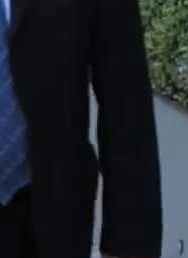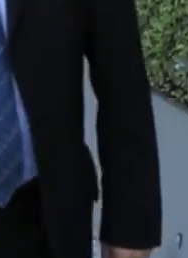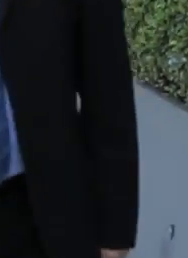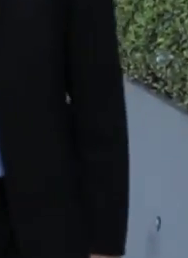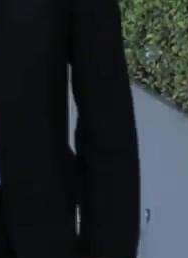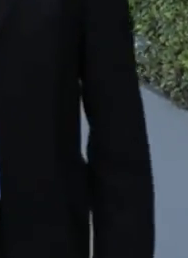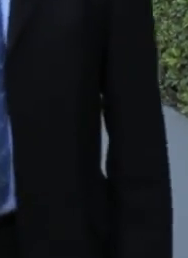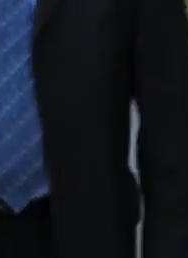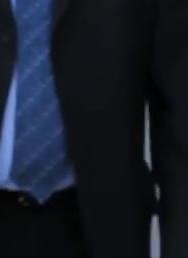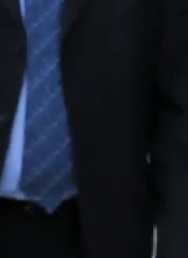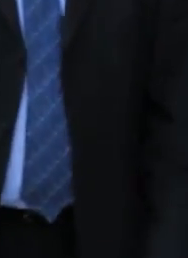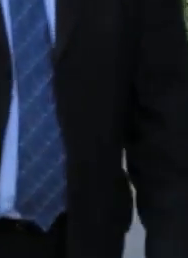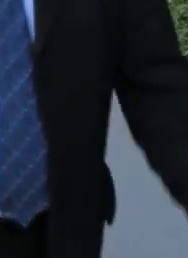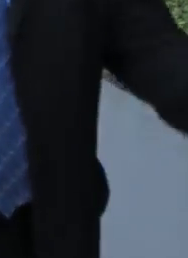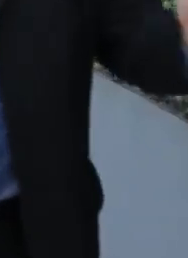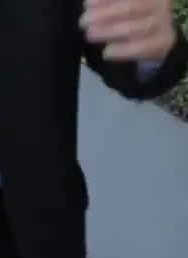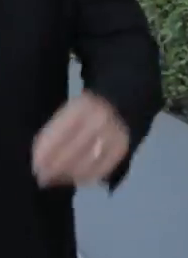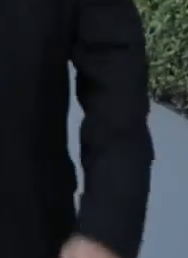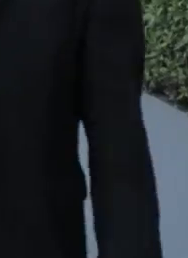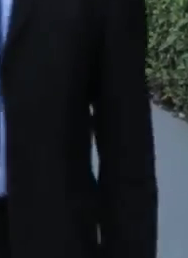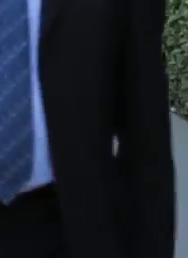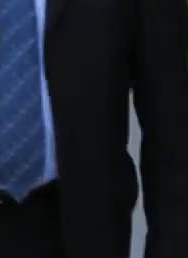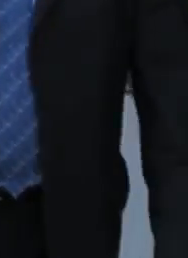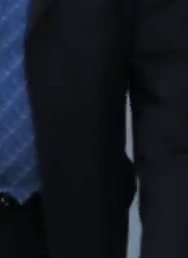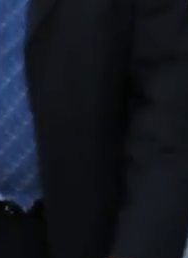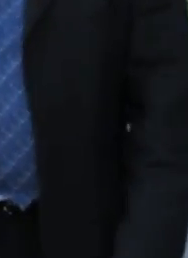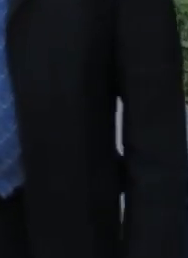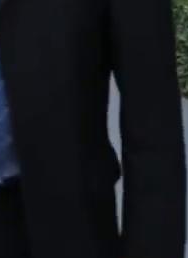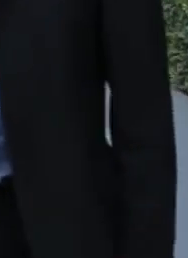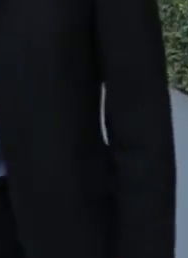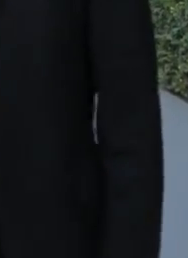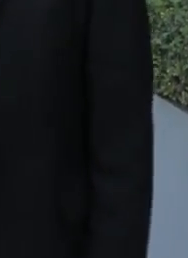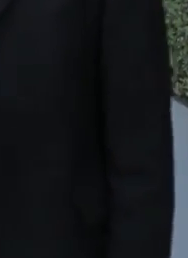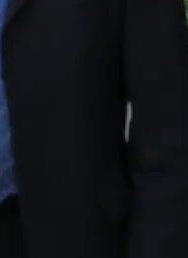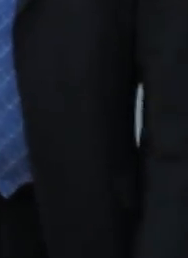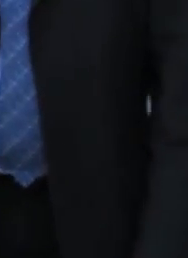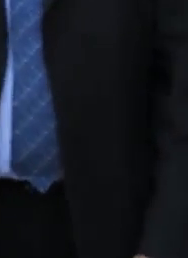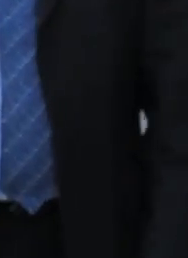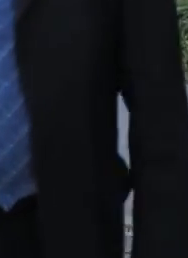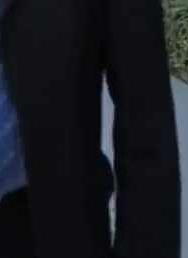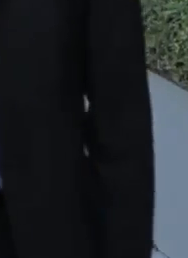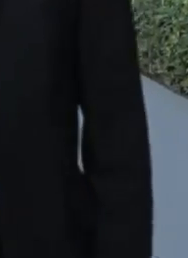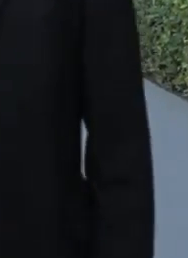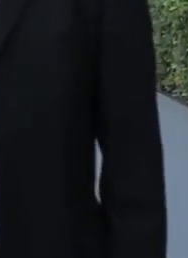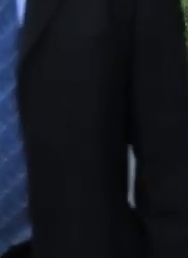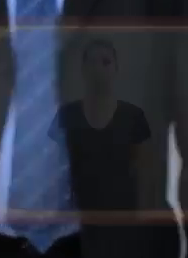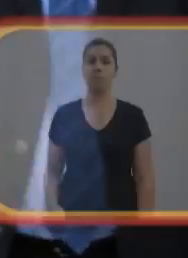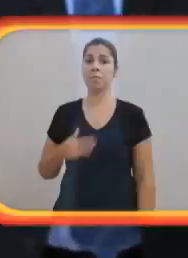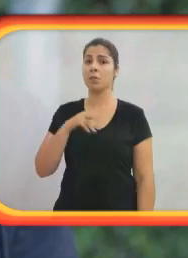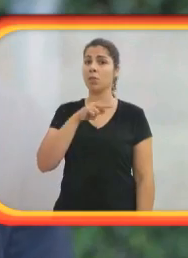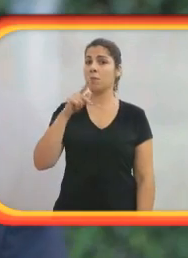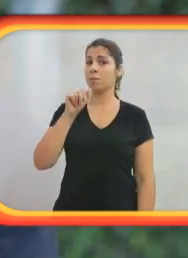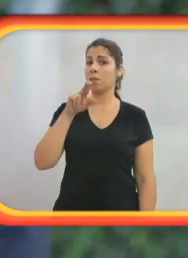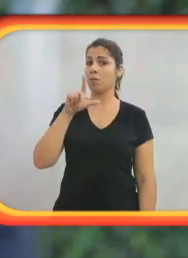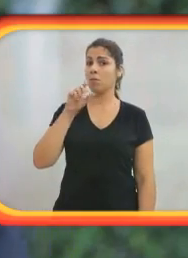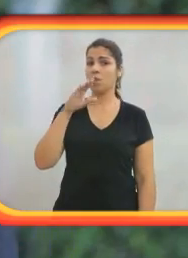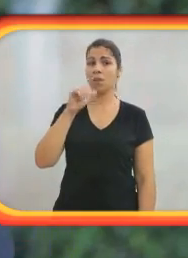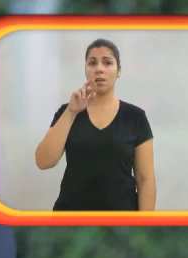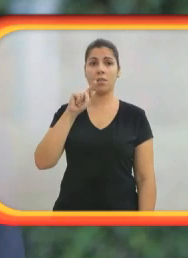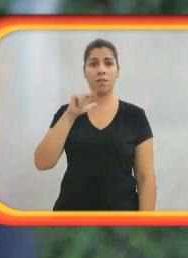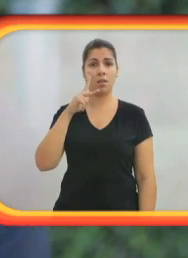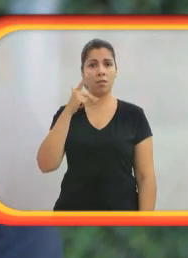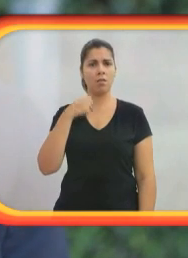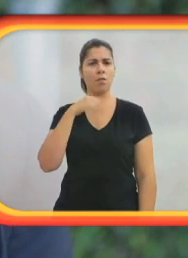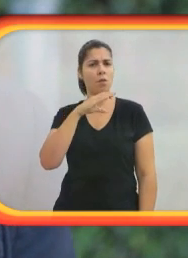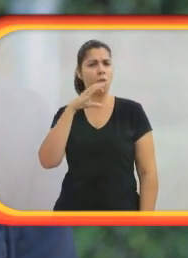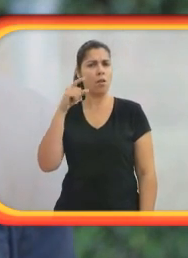Dois homens, um de blazer e outro de terno e gravata, caminham em uma calçada. O meu nome é Paulo Vaz de Carvalho,